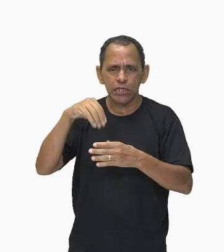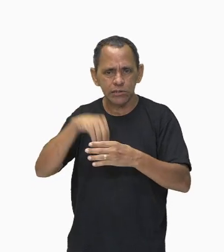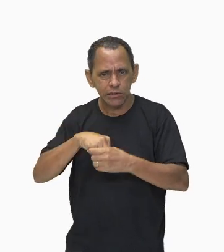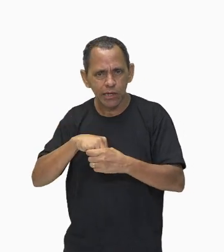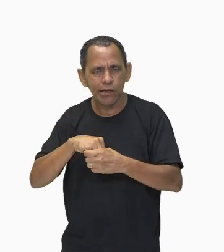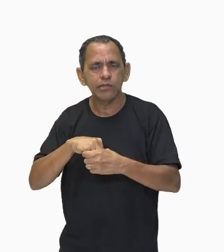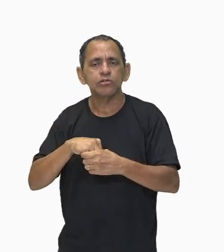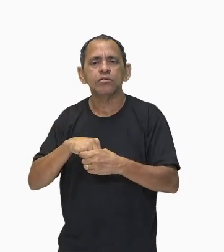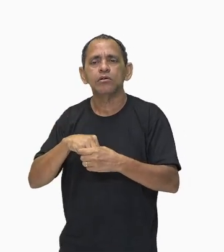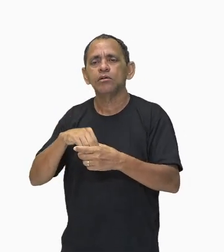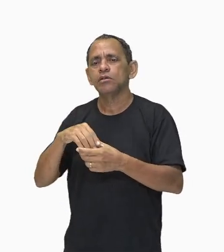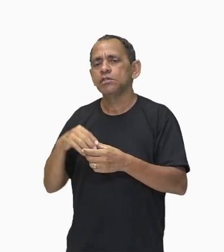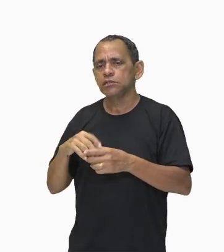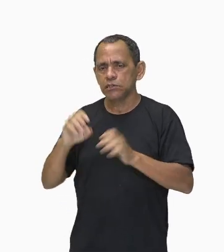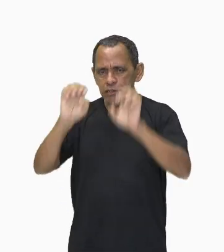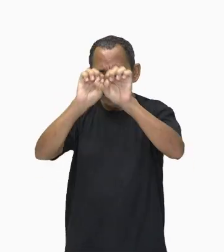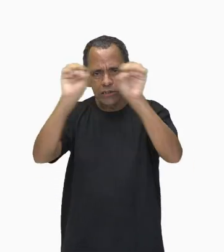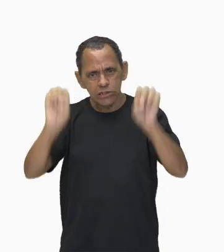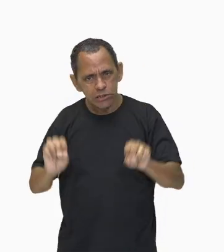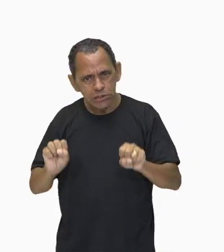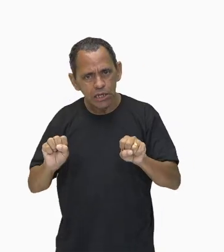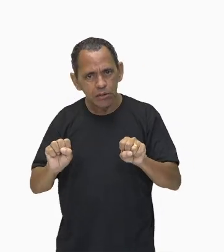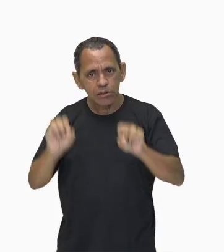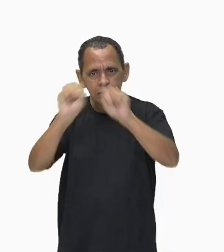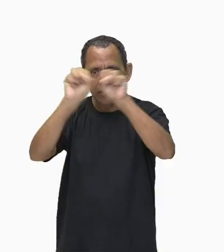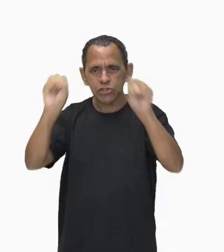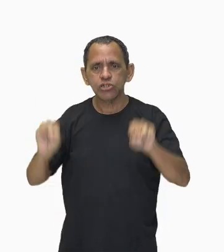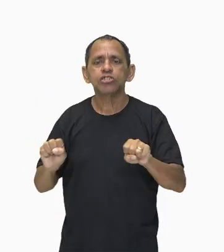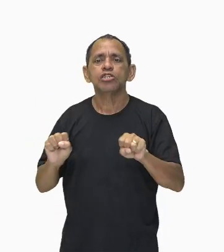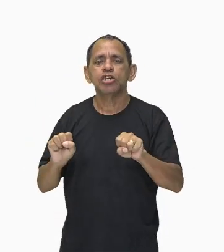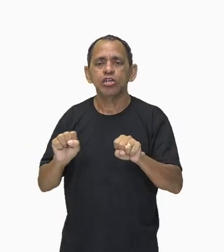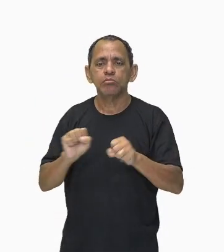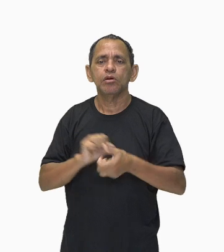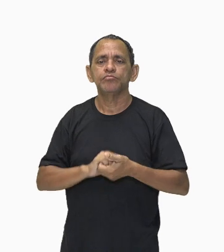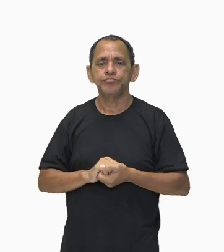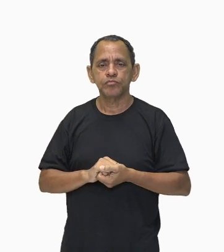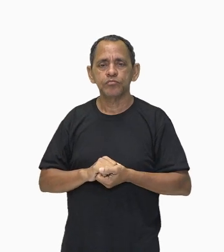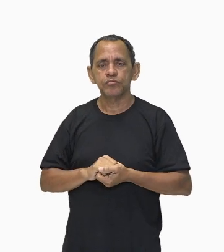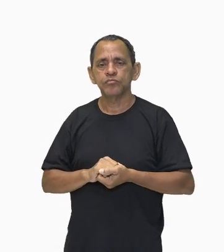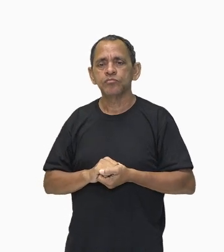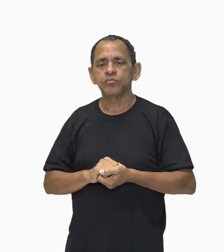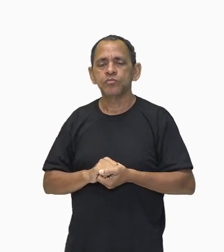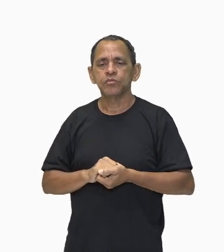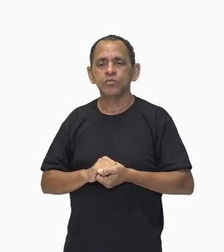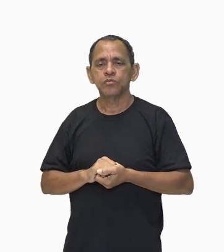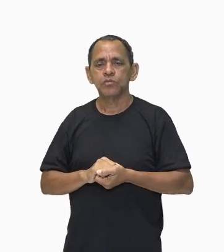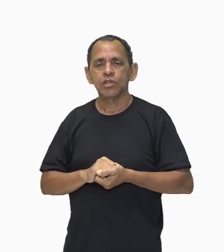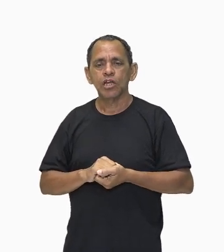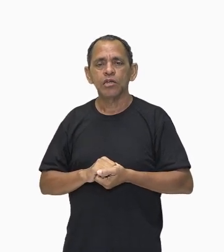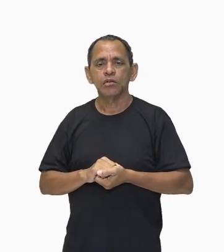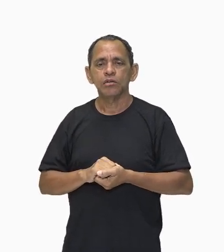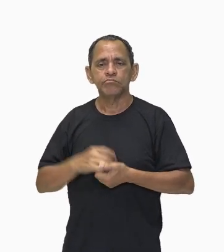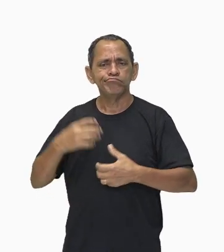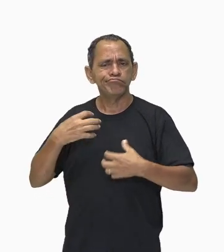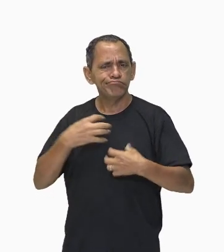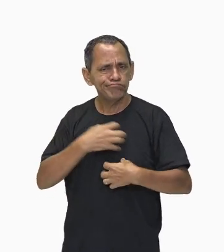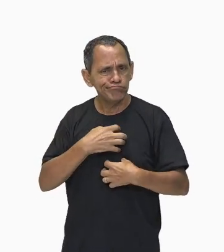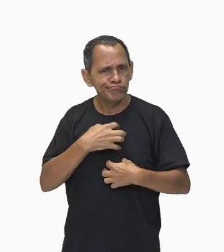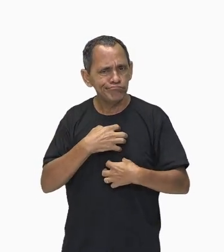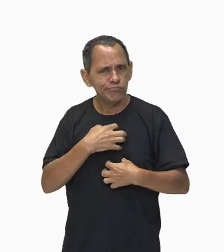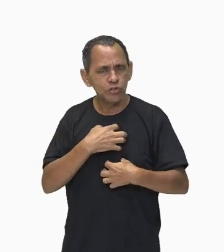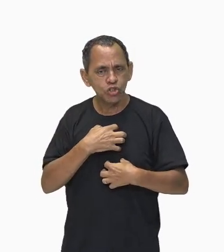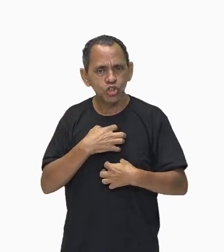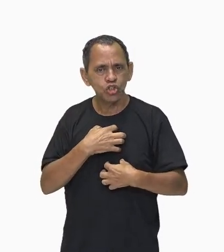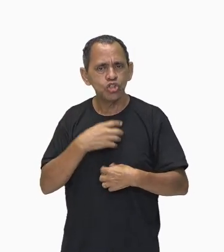gasto, do sistema digestório. Vamos finalizar aí a última. Os sintomas é dor na parte superior do